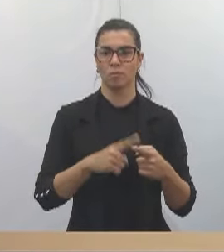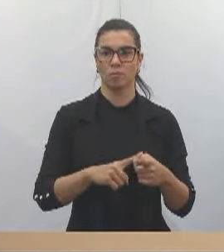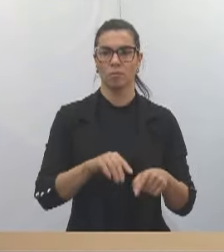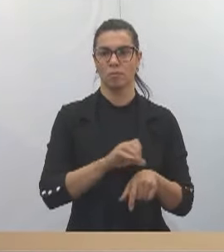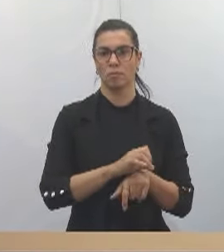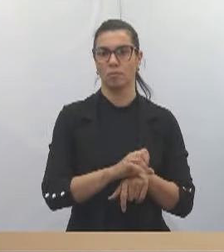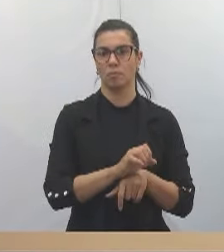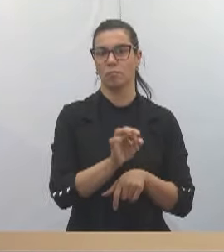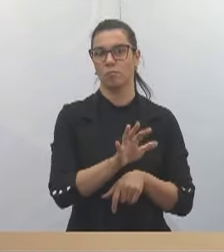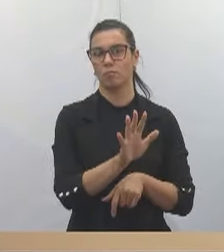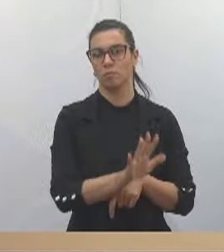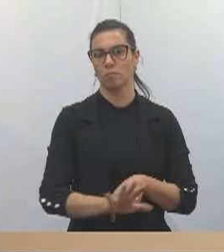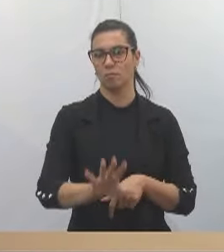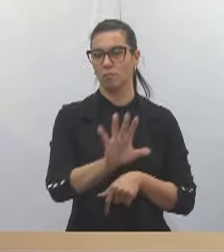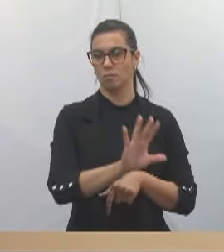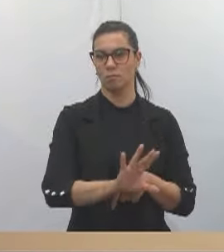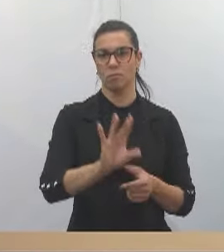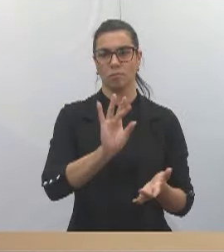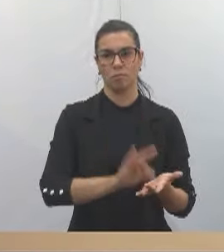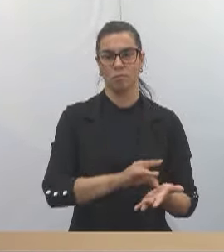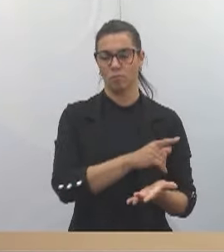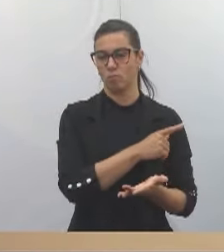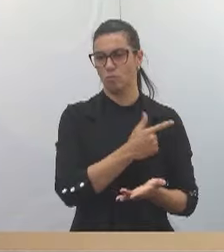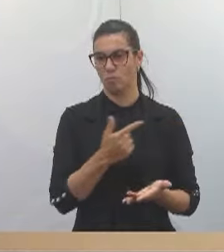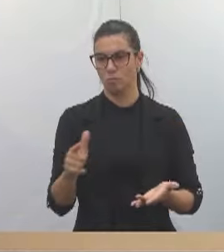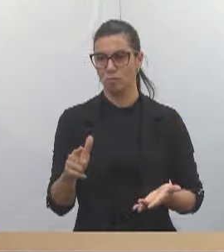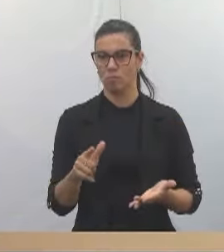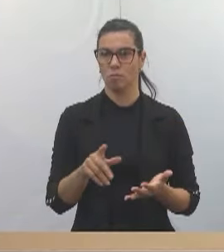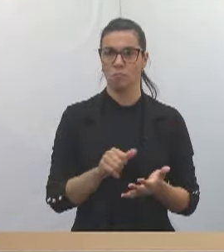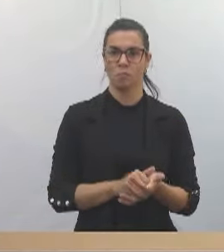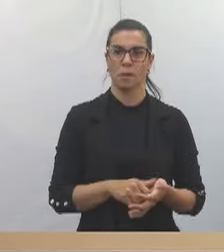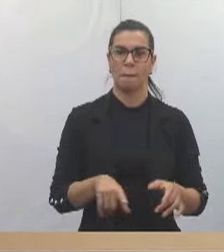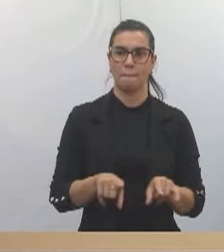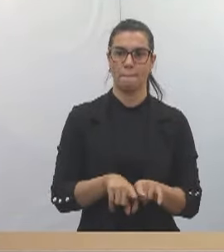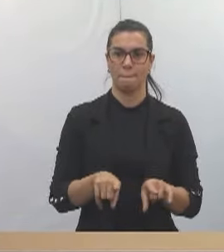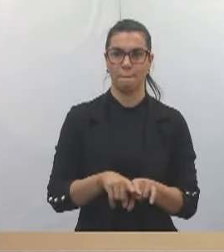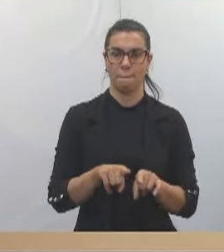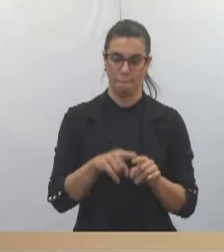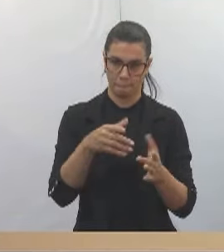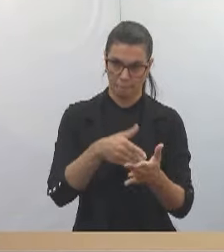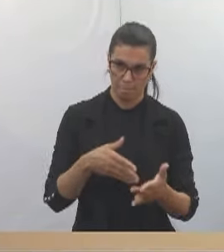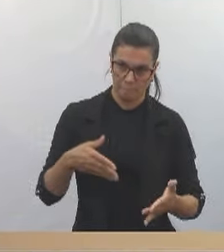referidos, todos de foro constitucional que limitam a